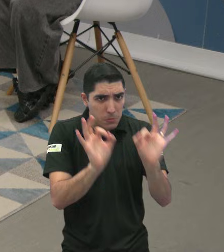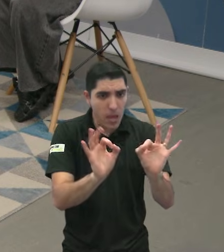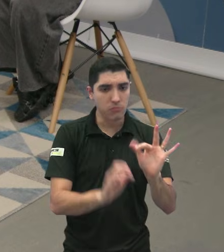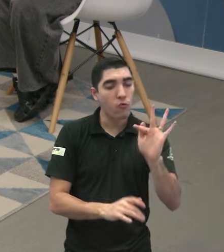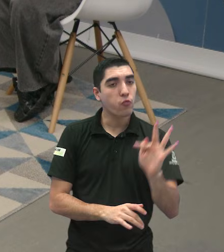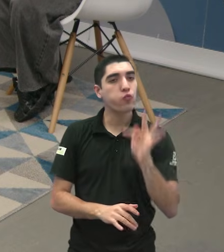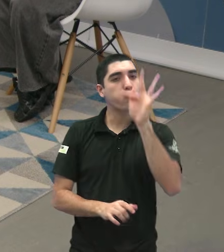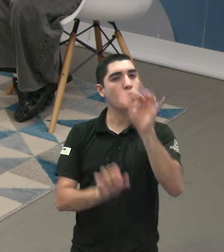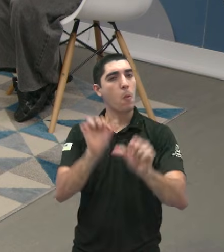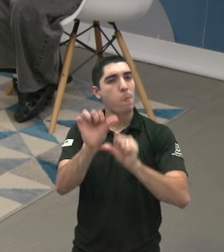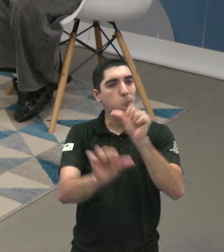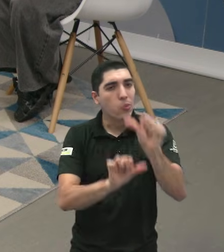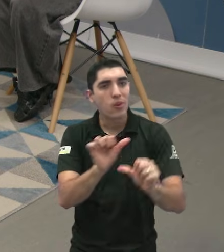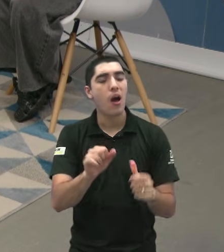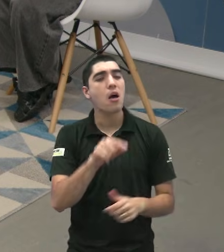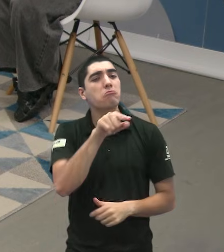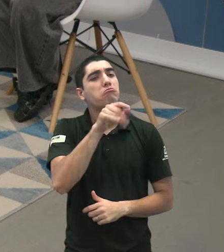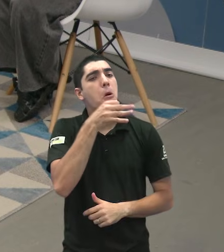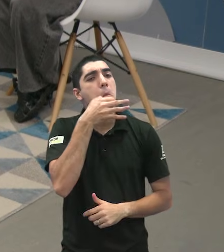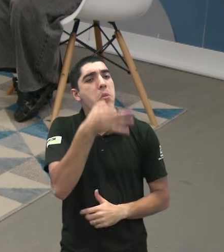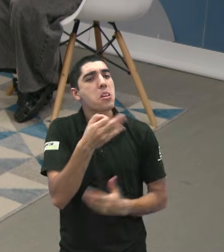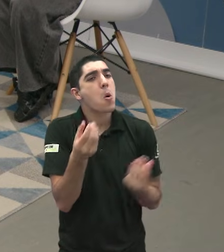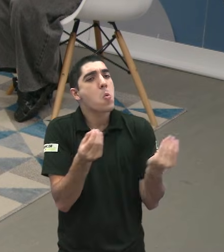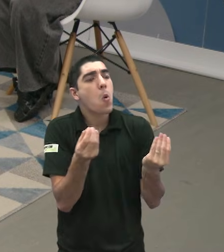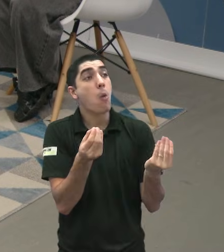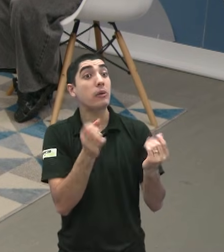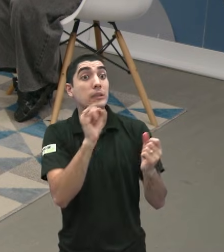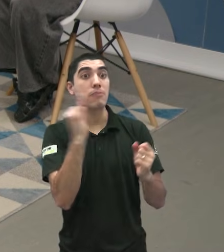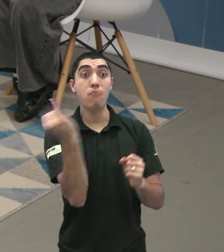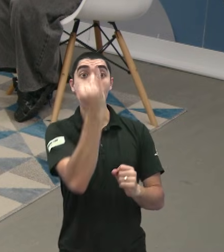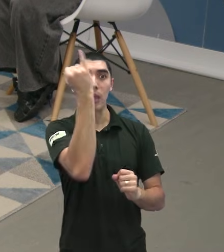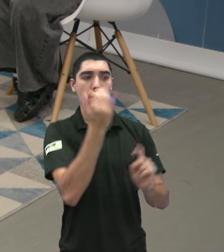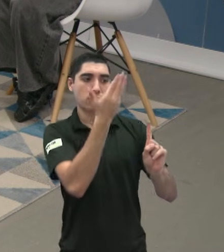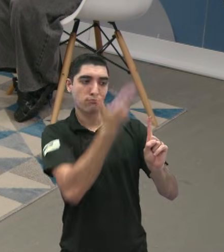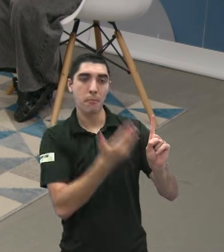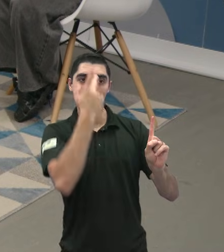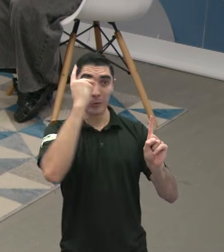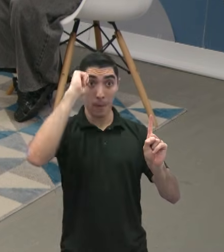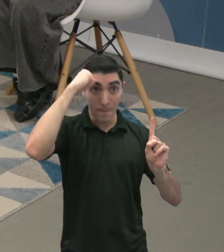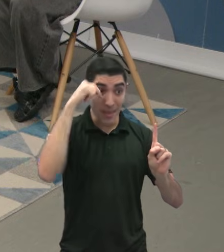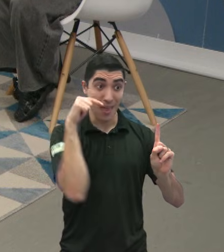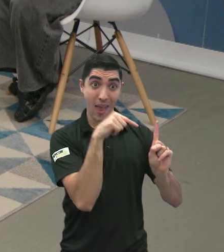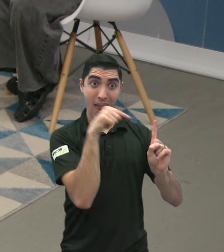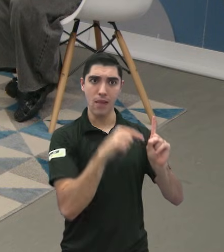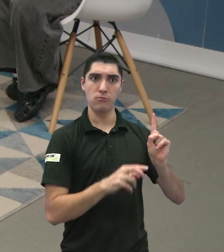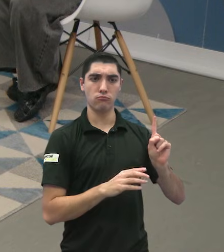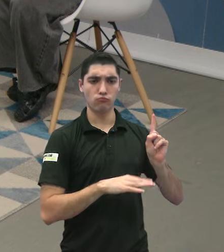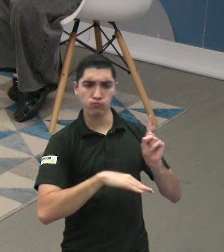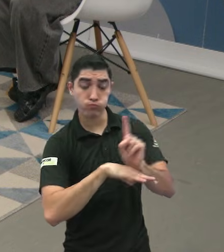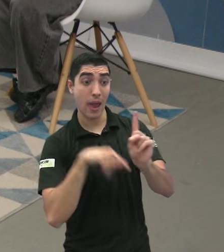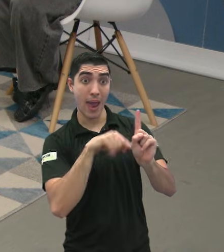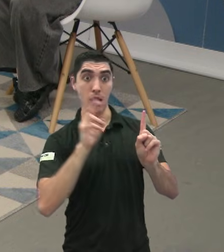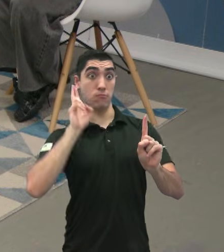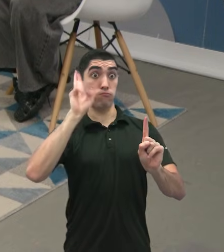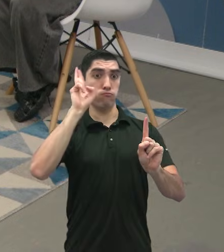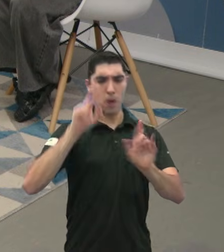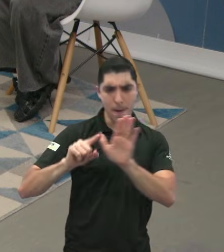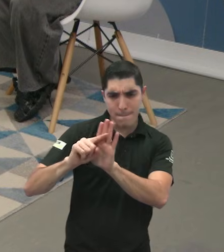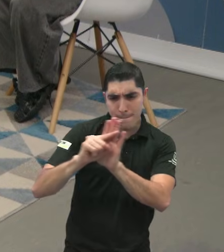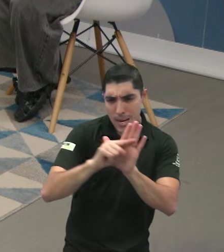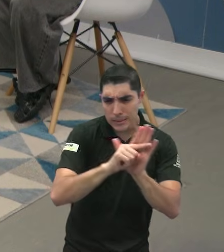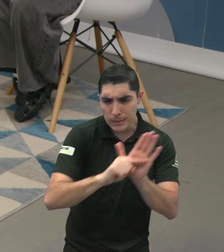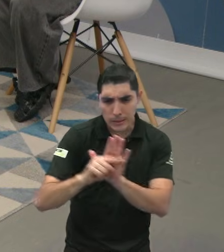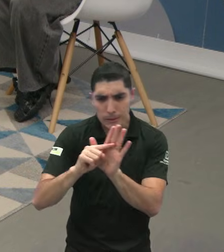realidade? Né? Como você enxerga essa questão, né? A contribuição das pessoas, das pesquisas, melhor dizendo, feitas